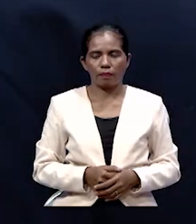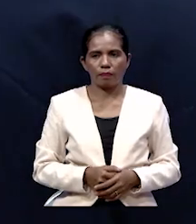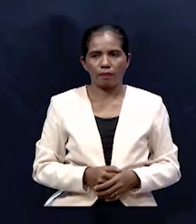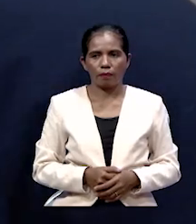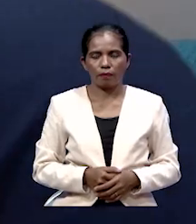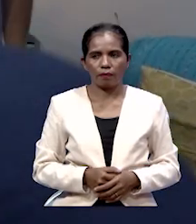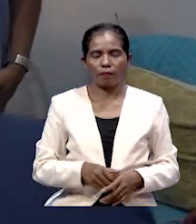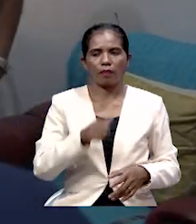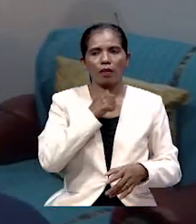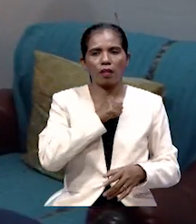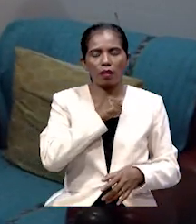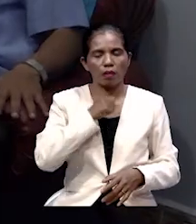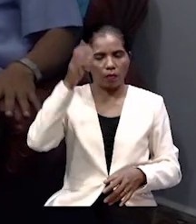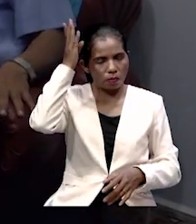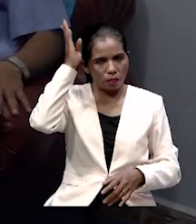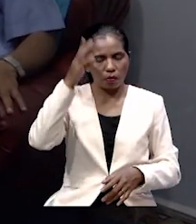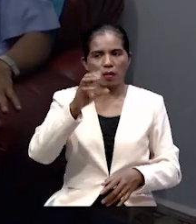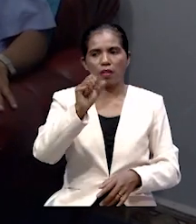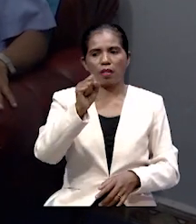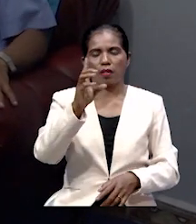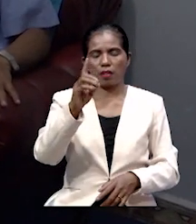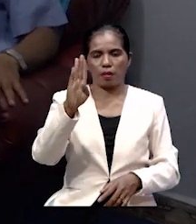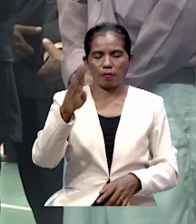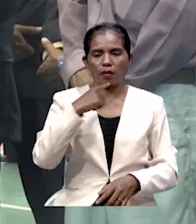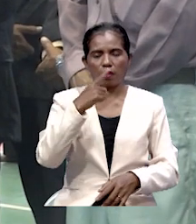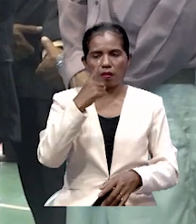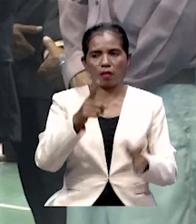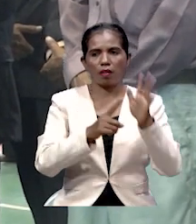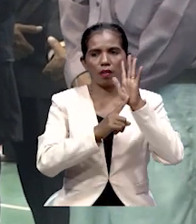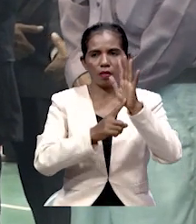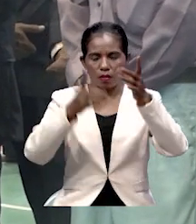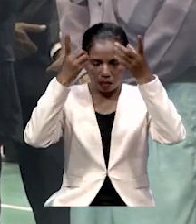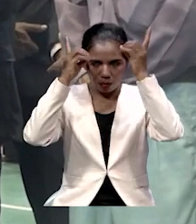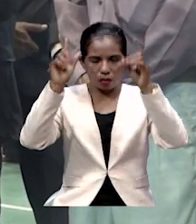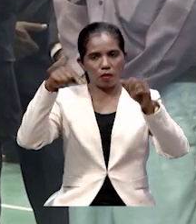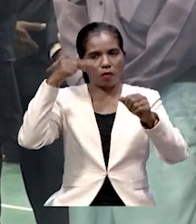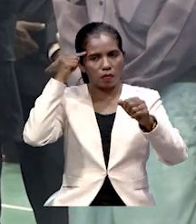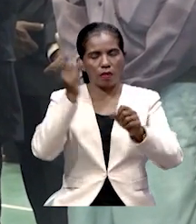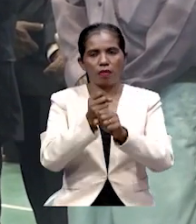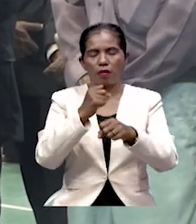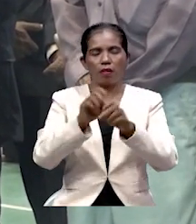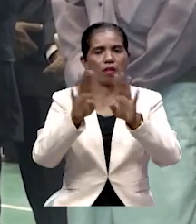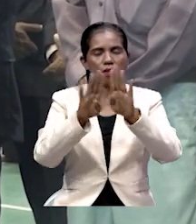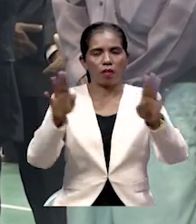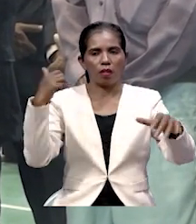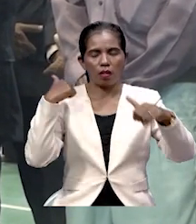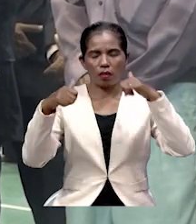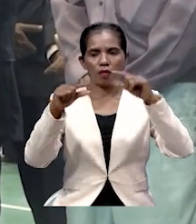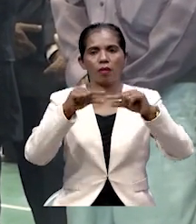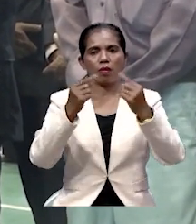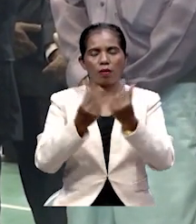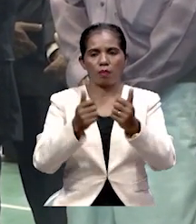Dom Virgílio do Carmo da Silva, SDB, hatou questão, né? Relaciona a decisão governo, hode reativa atividade grupo